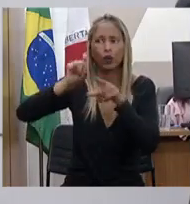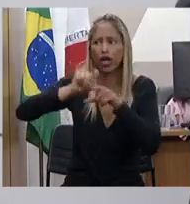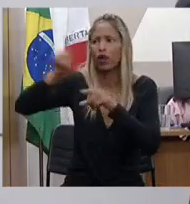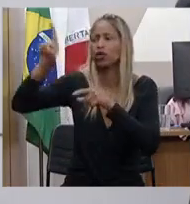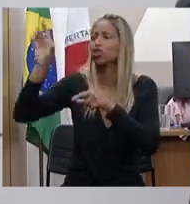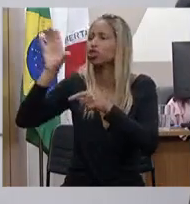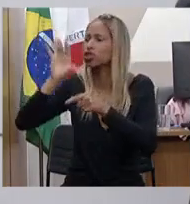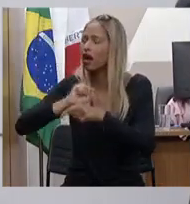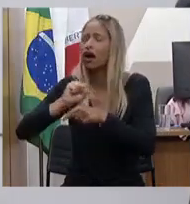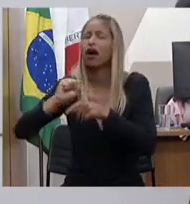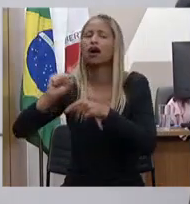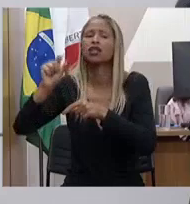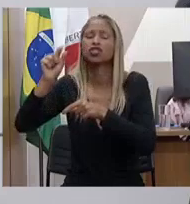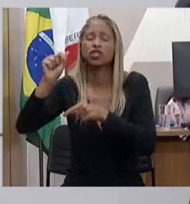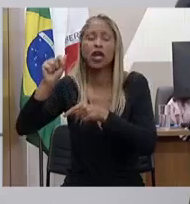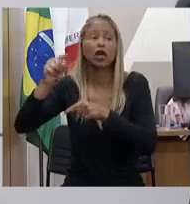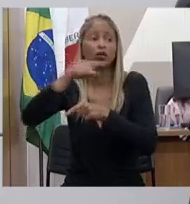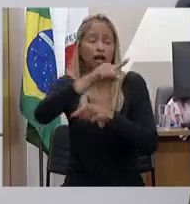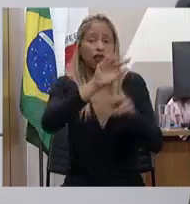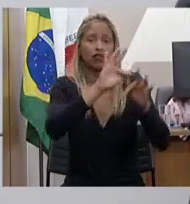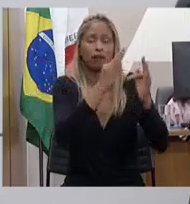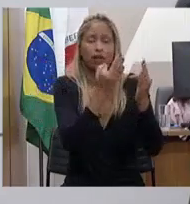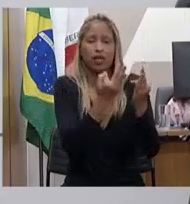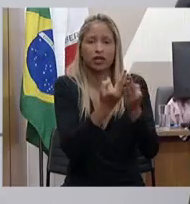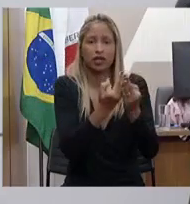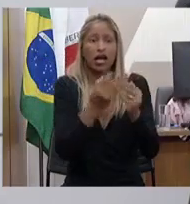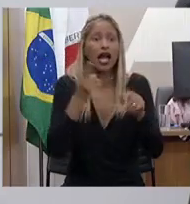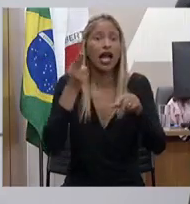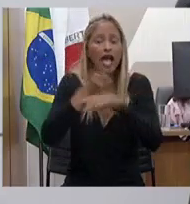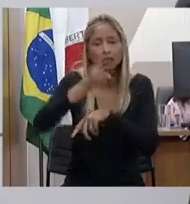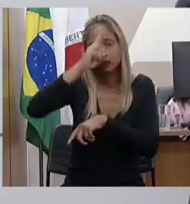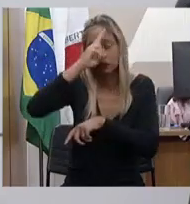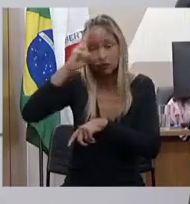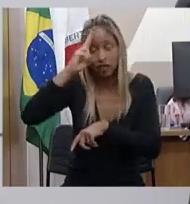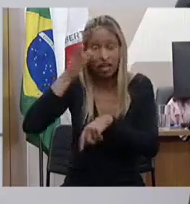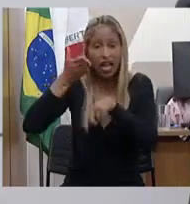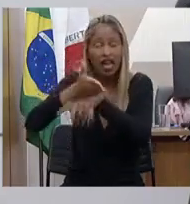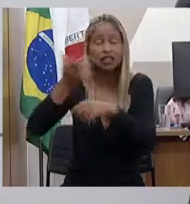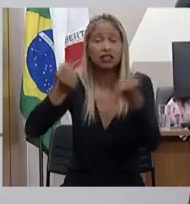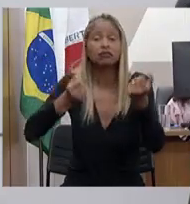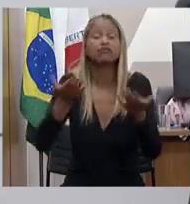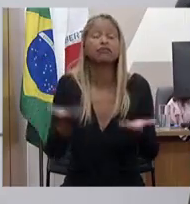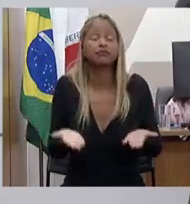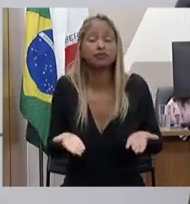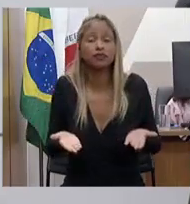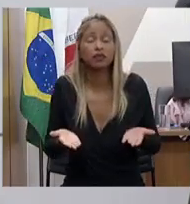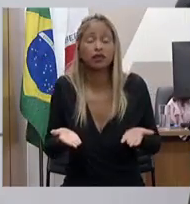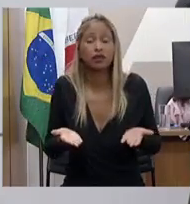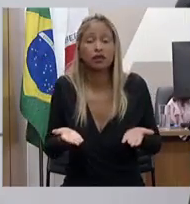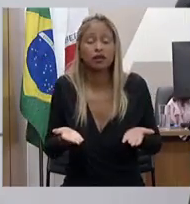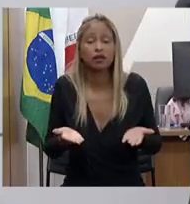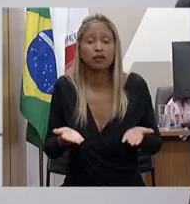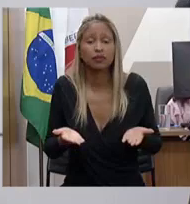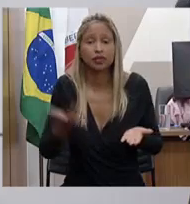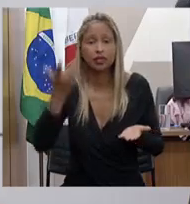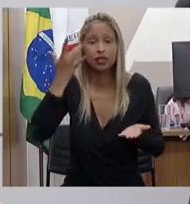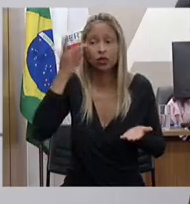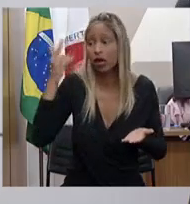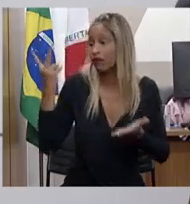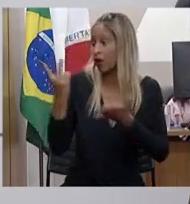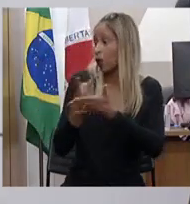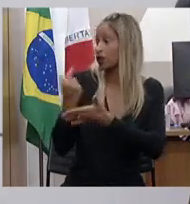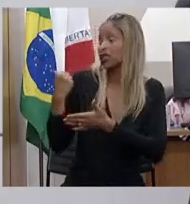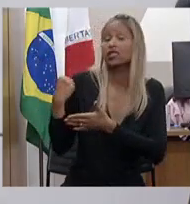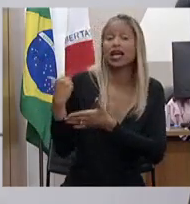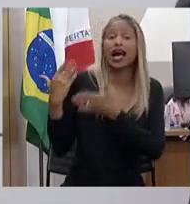para poder depois ter o sustento dele entra uma pessoa que nem conhece dentro do Uber e não sabe o que que vai acontecer